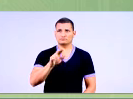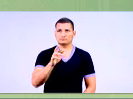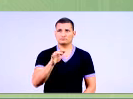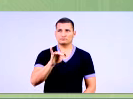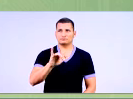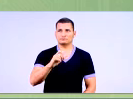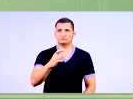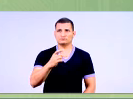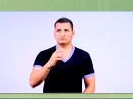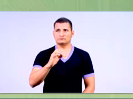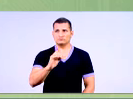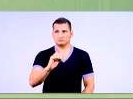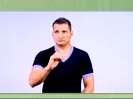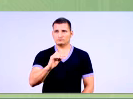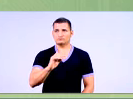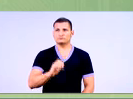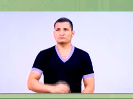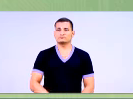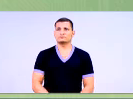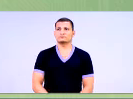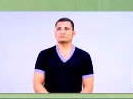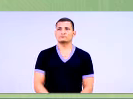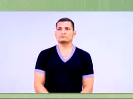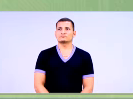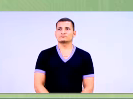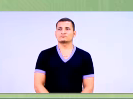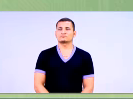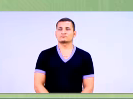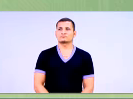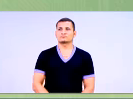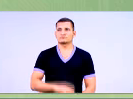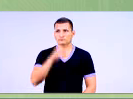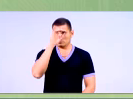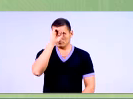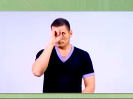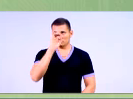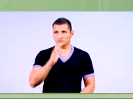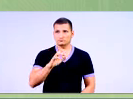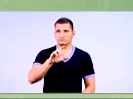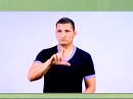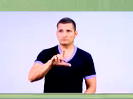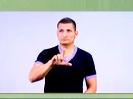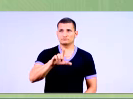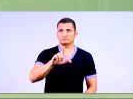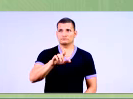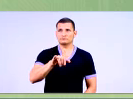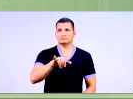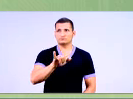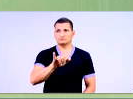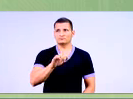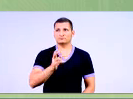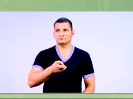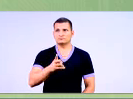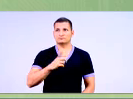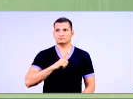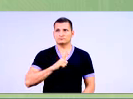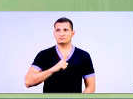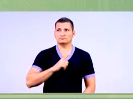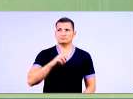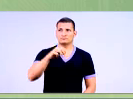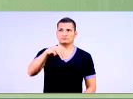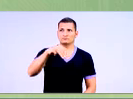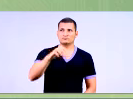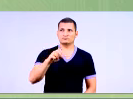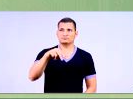provavelmente. Muito bem. Aí a gente aprendeu que esse LI aí sempre vai ter o correspondente mente, o